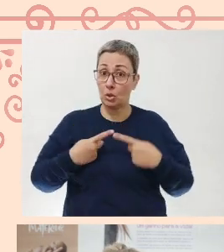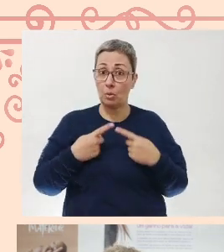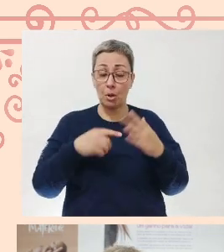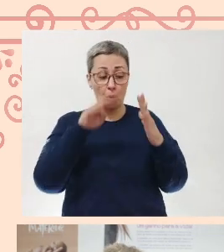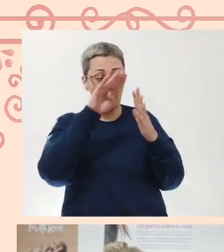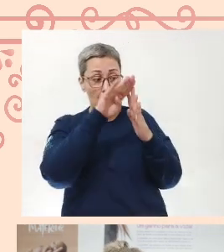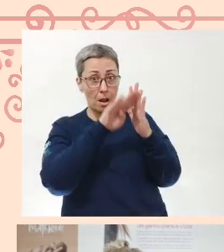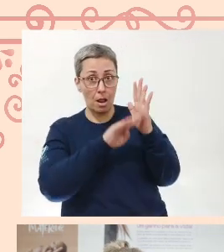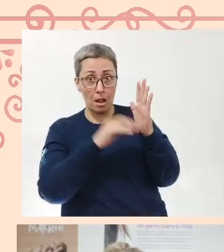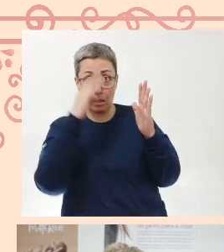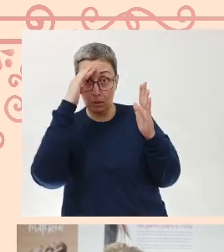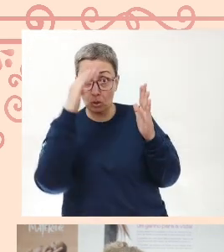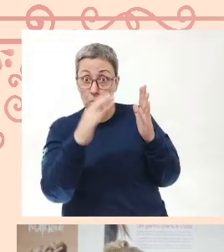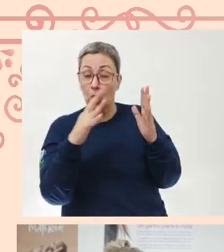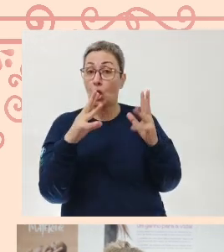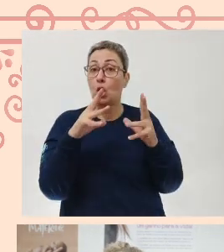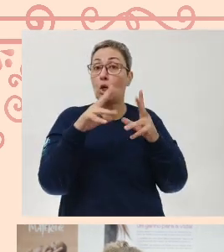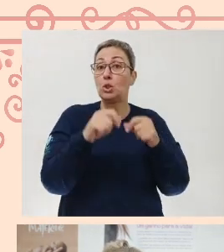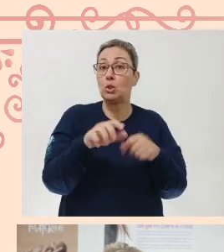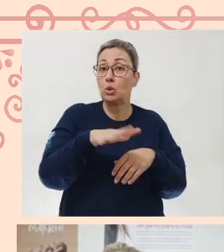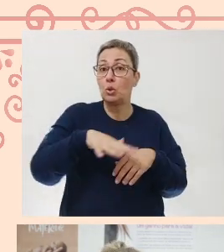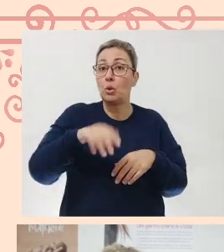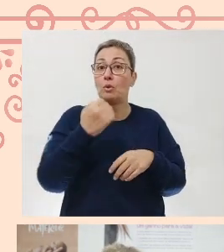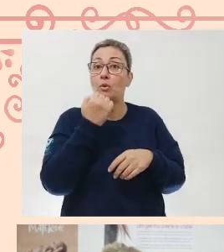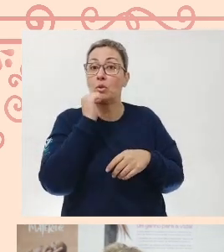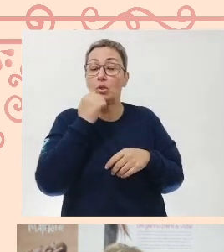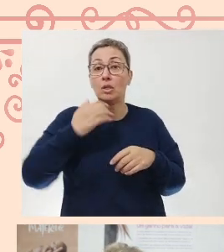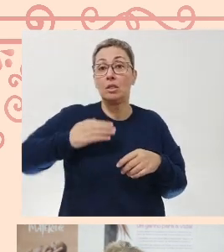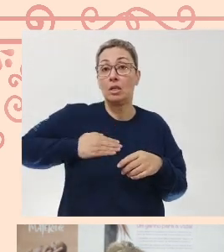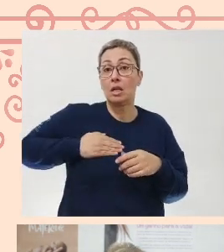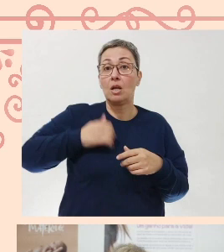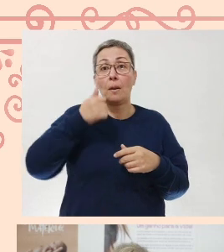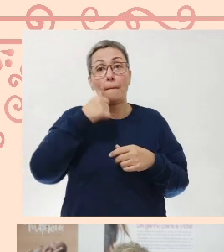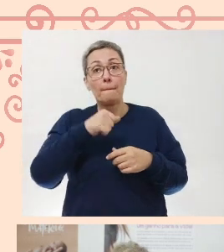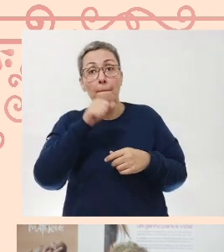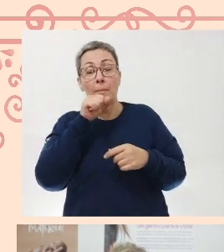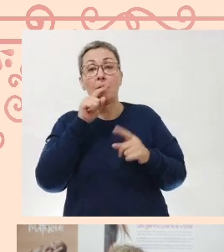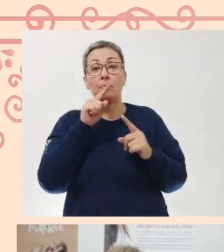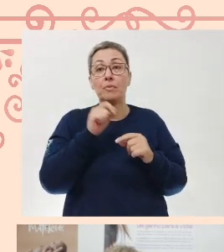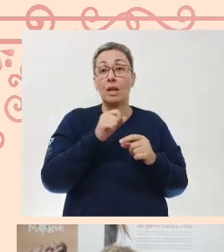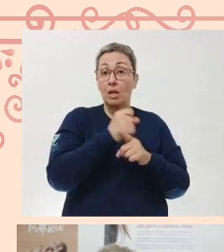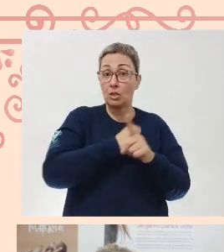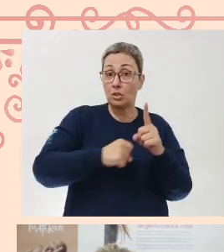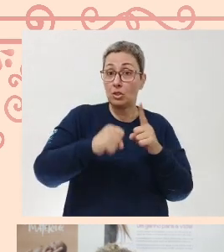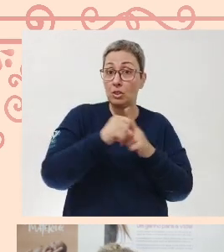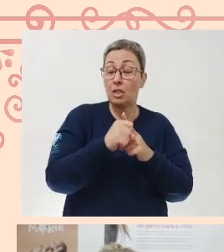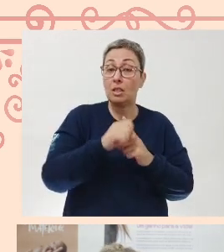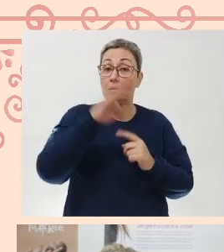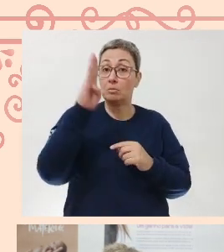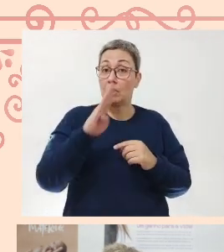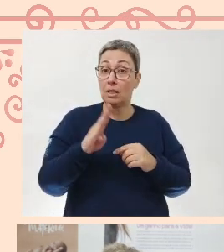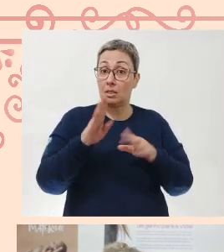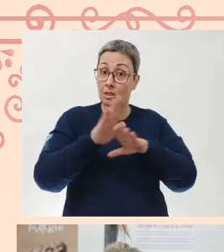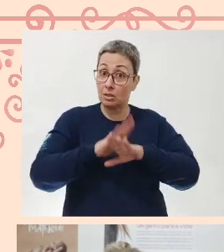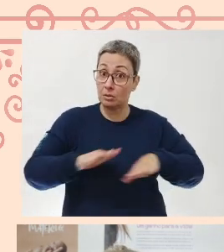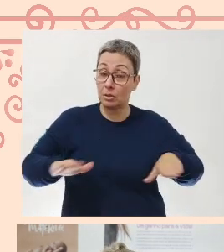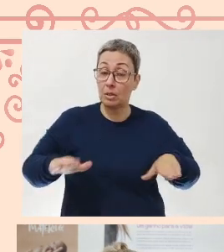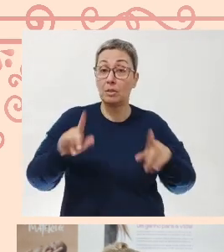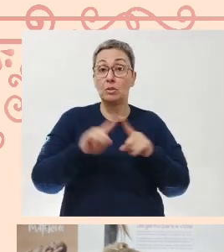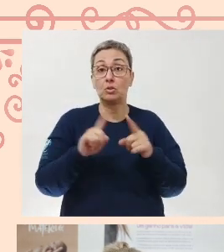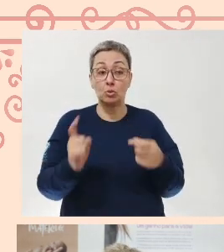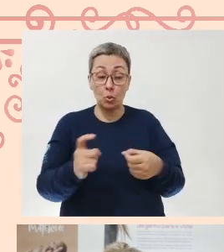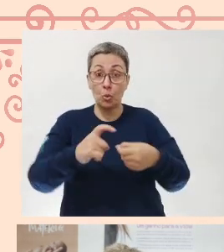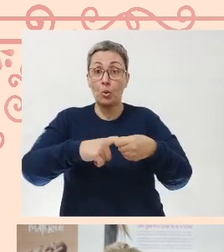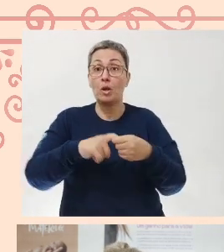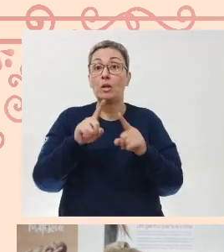e seguimos as diretrizes do Departamento Científico de Aleitamento Materno da Sociedade Brasileira de Pediatria, com